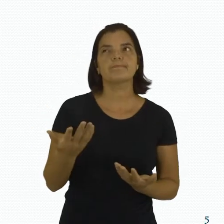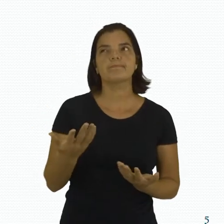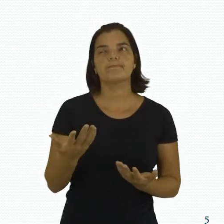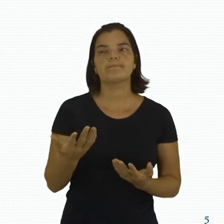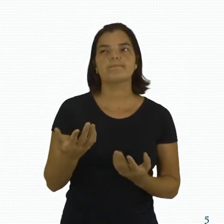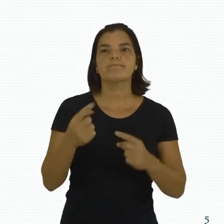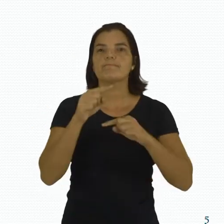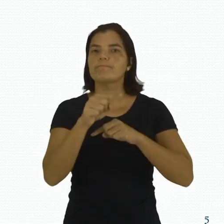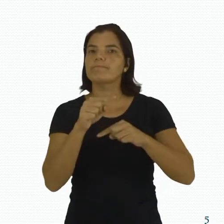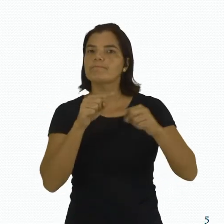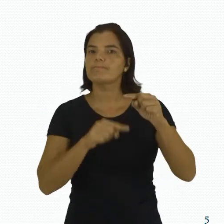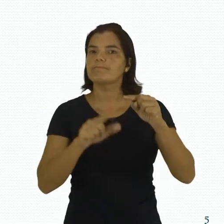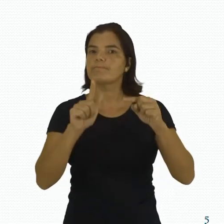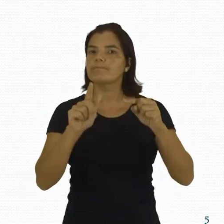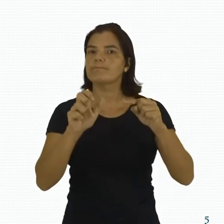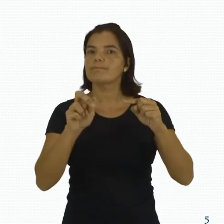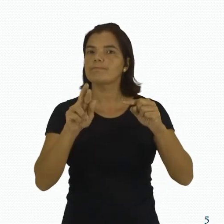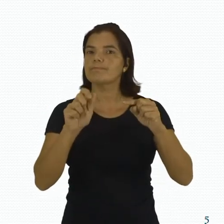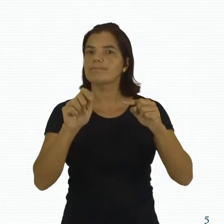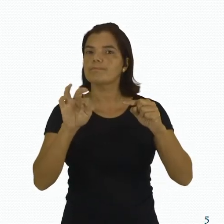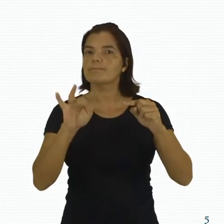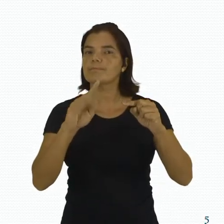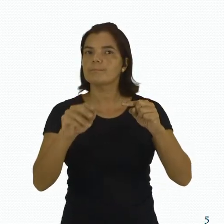a fração geratriz da dízima